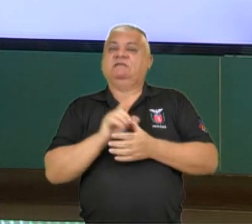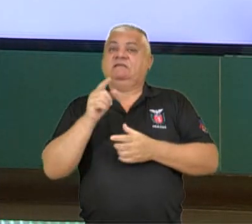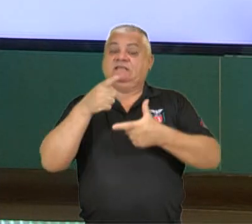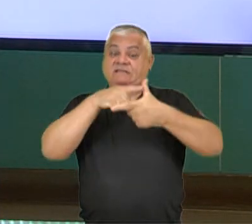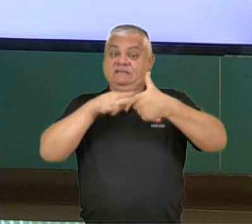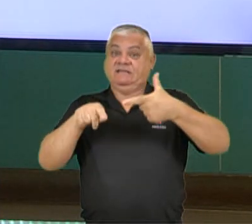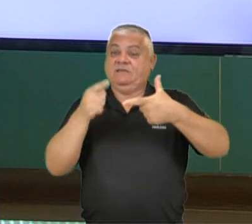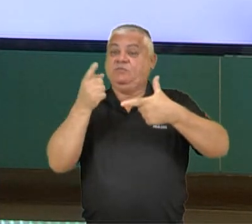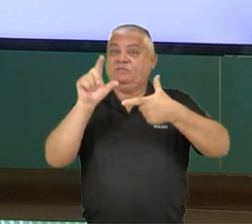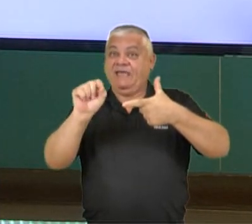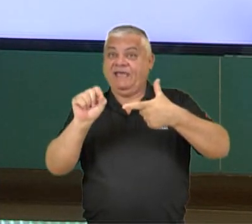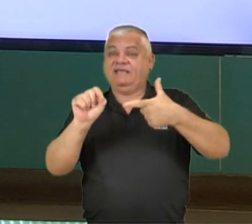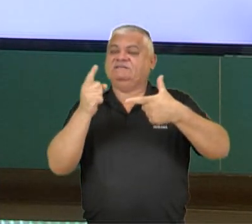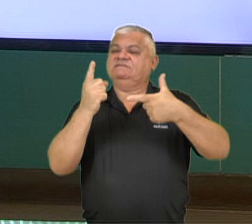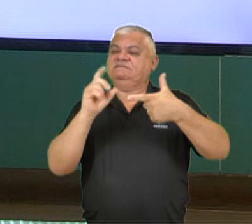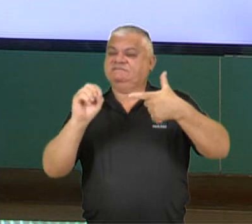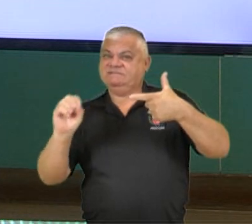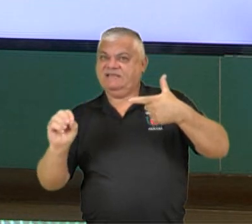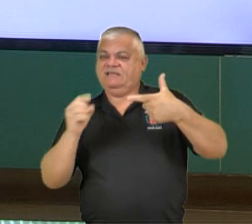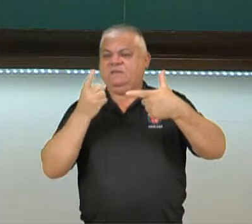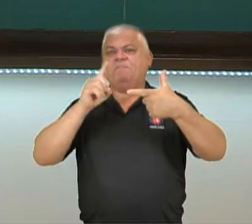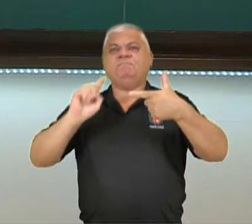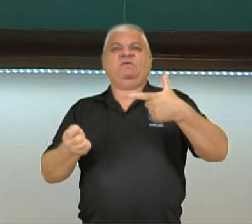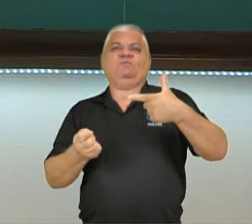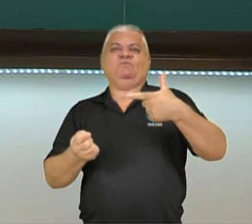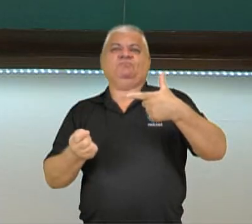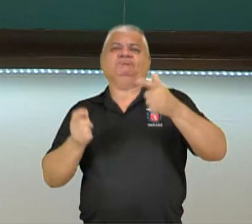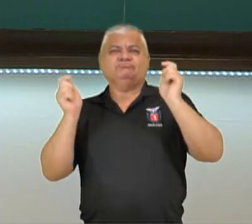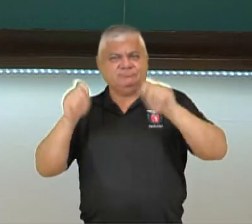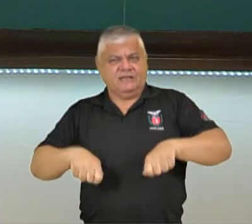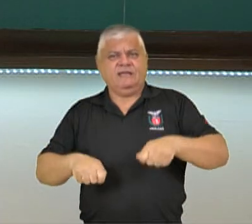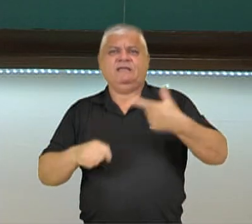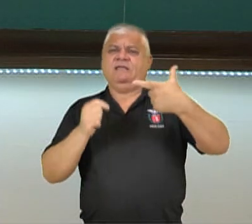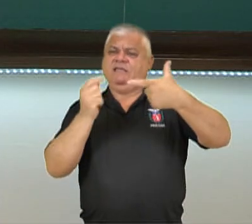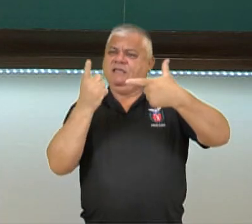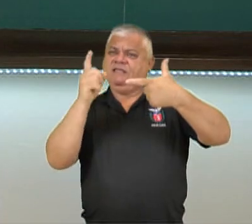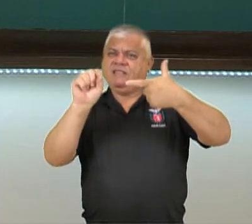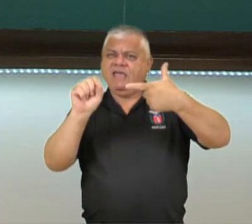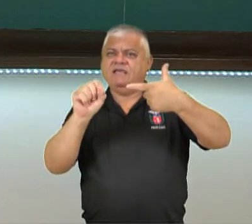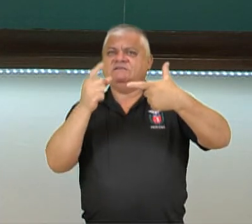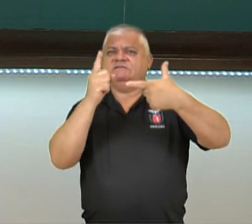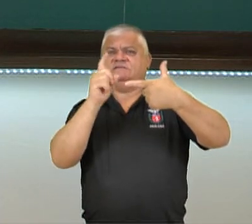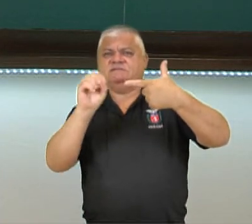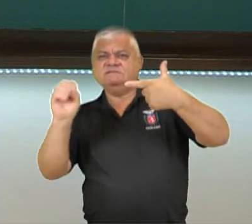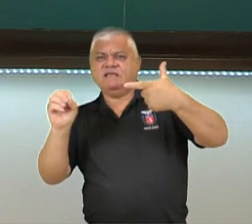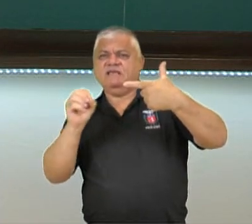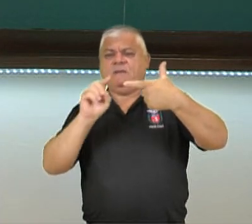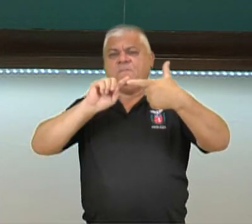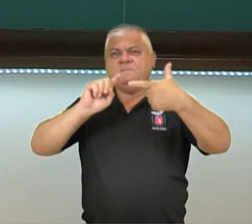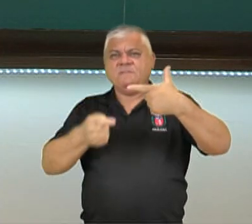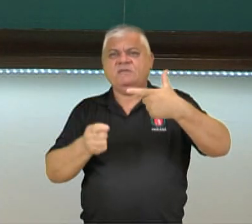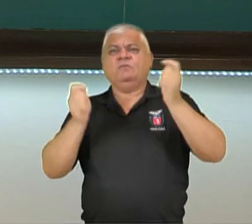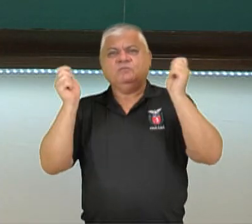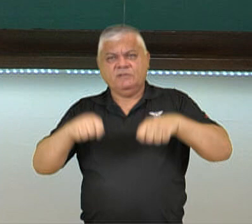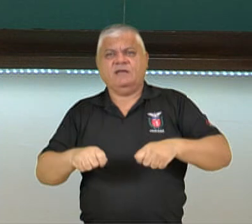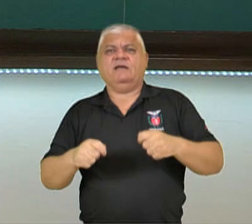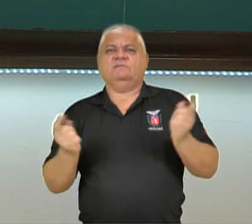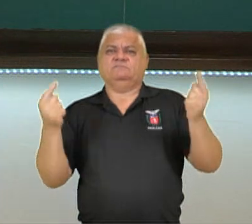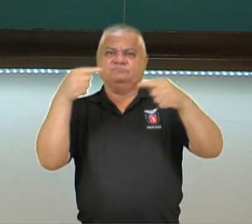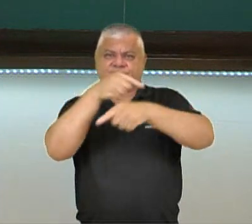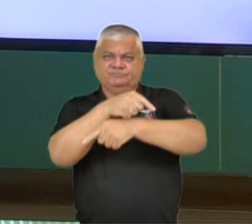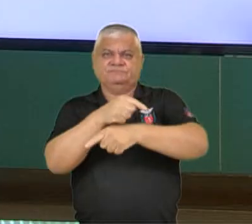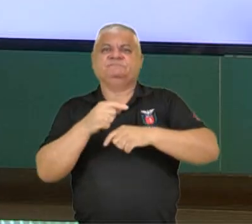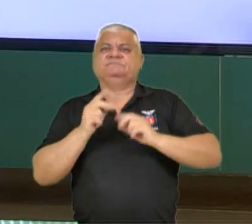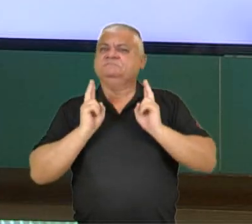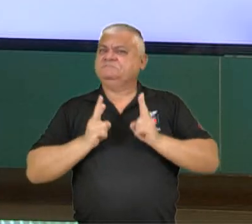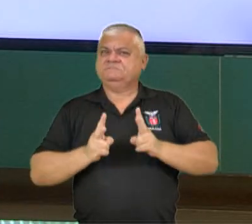10, divido por 100 e divido por 1000, certo? E se eu quiser fazer a ponte direta entre milímetro e metro, acabo